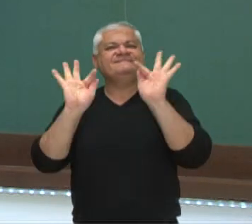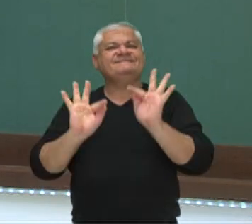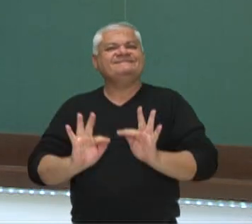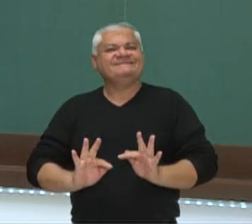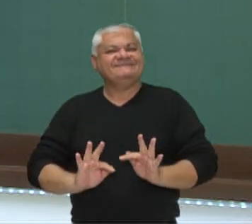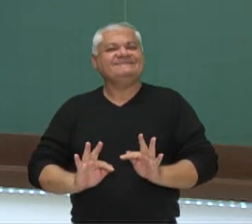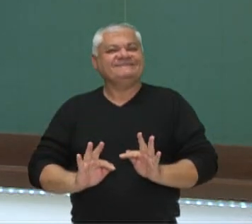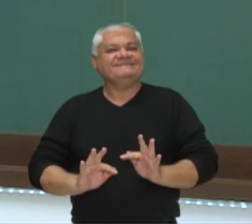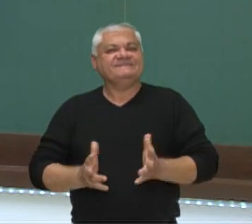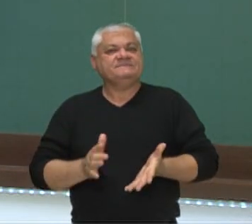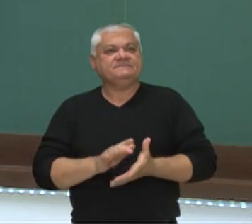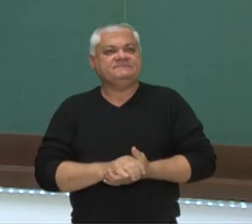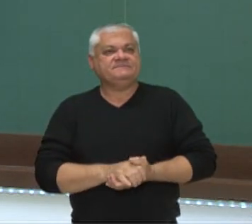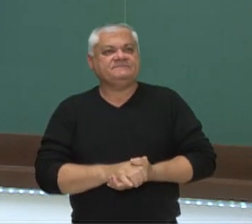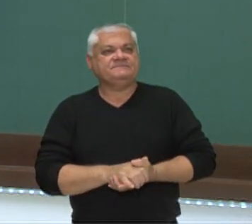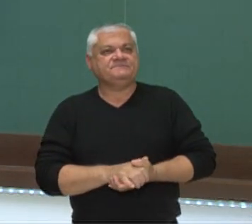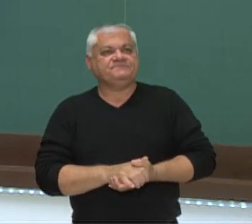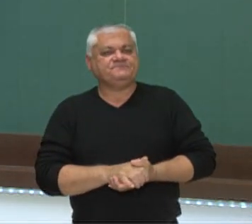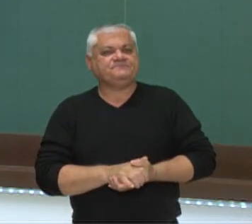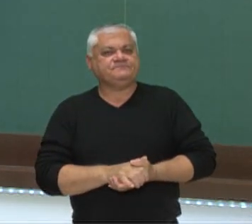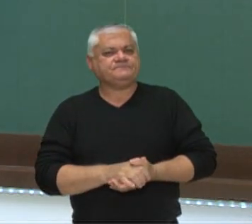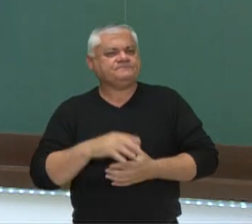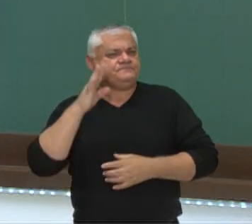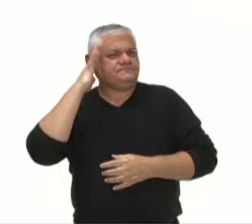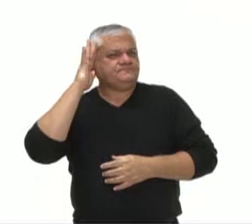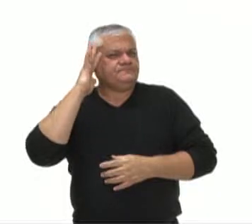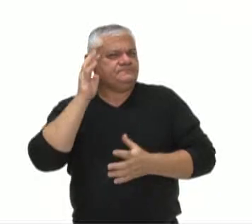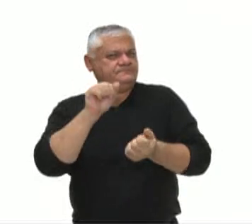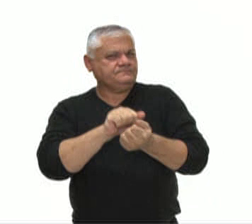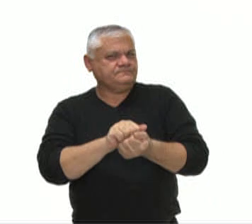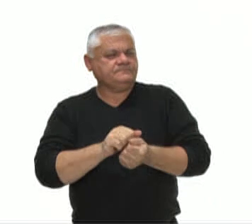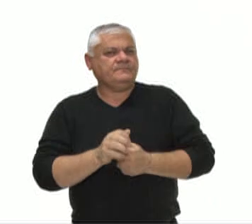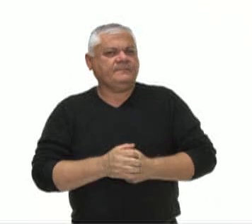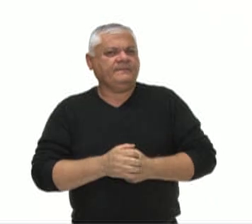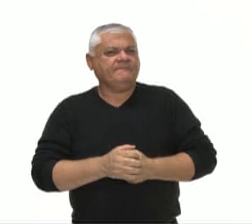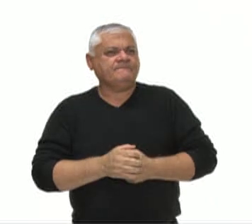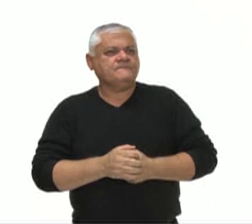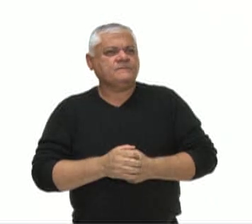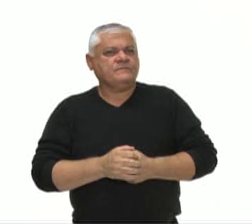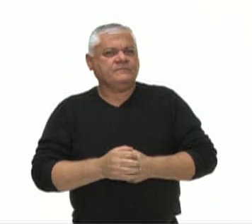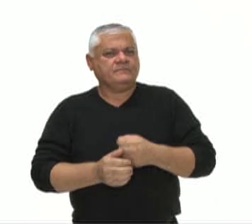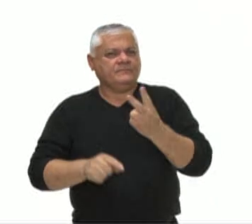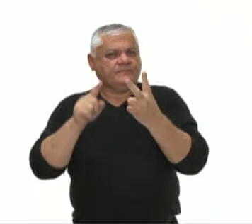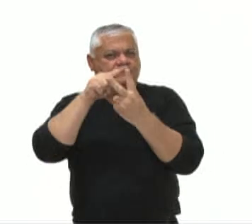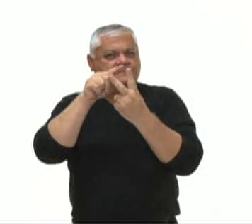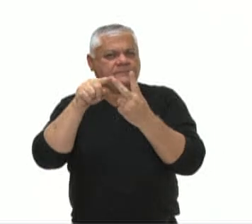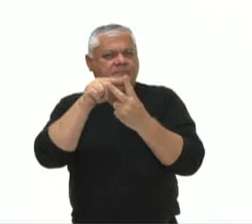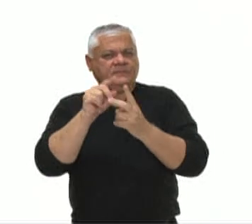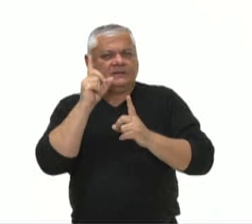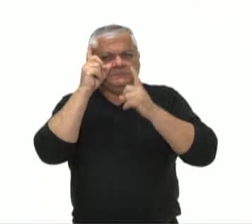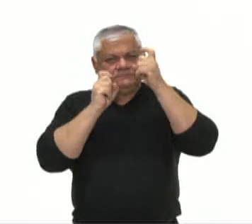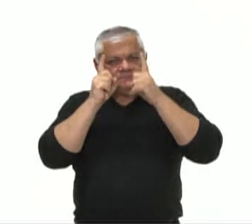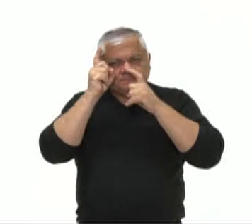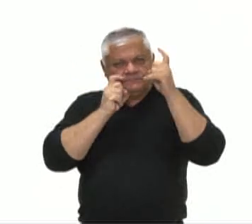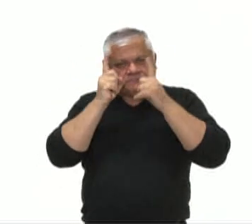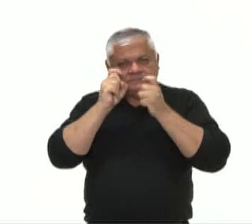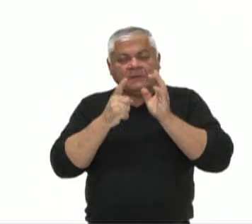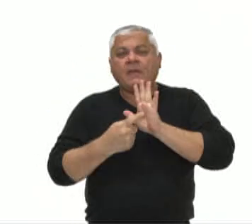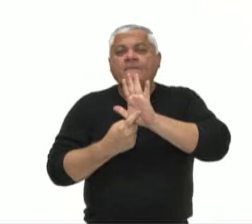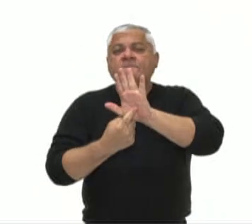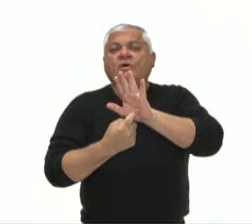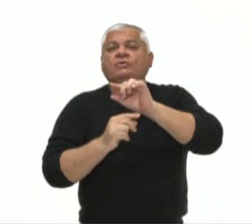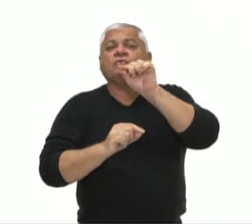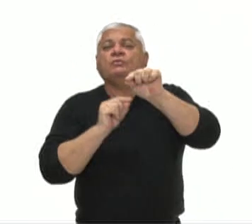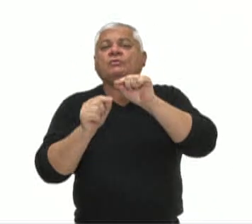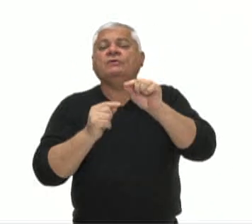que teve. Pensando juntos, o que cada uma das expressões faciais de Calvin revelam e por